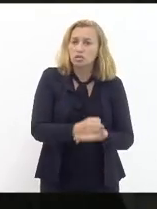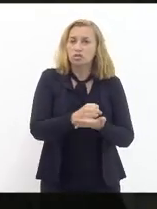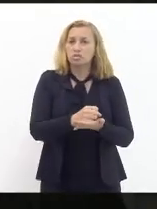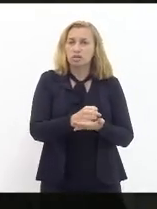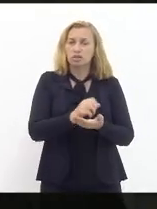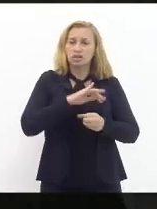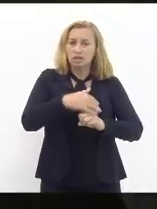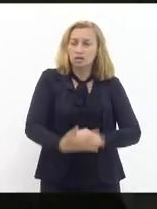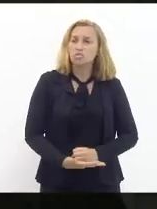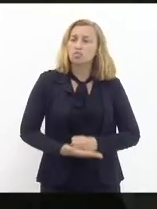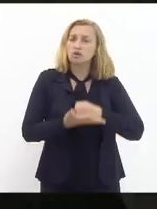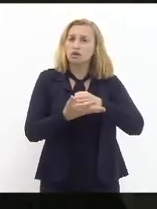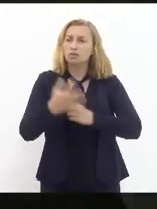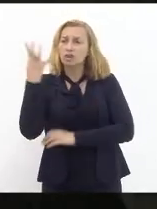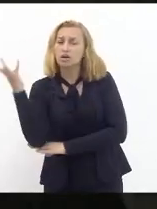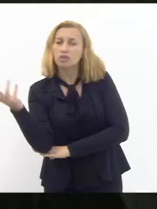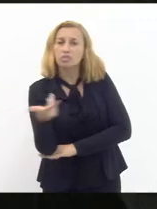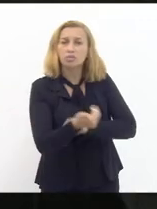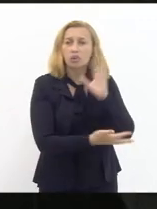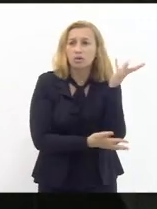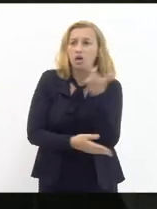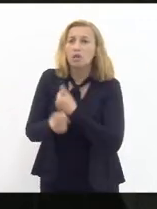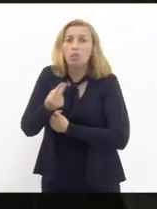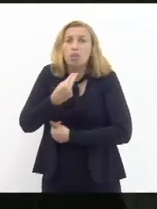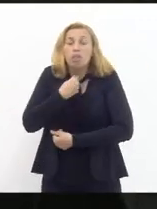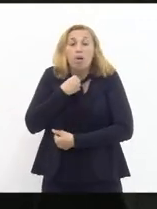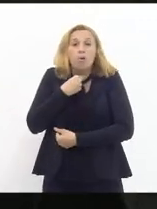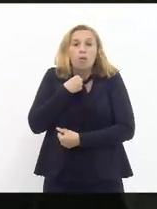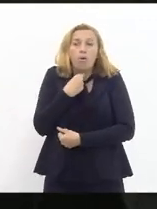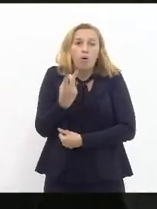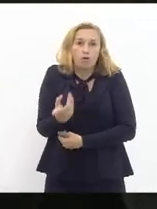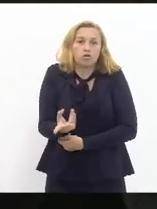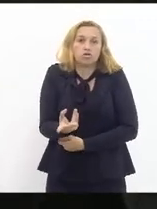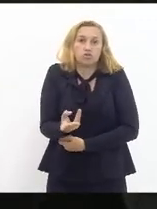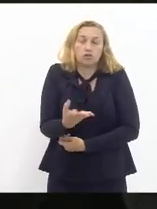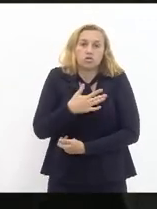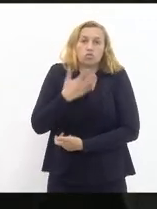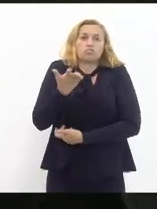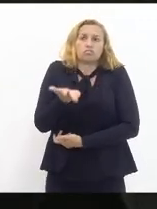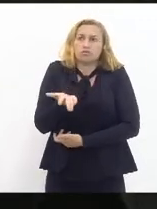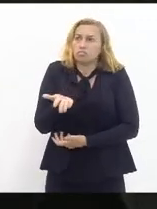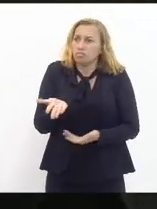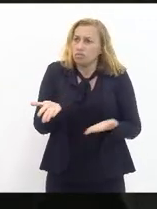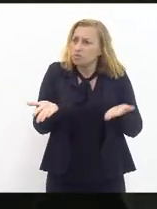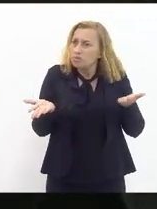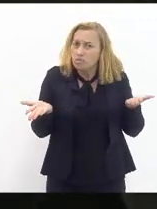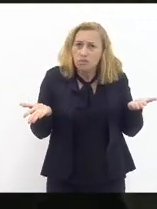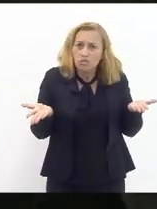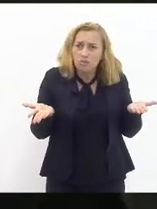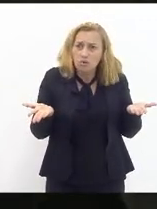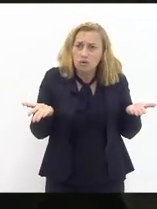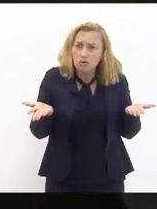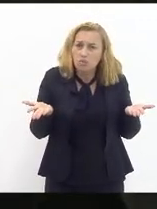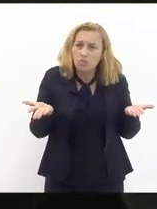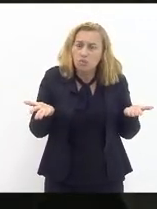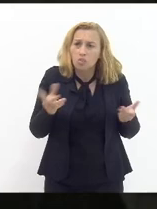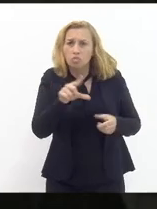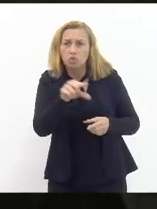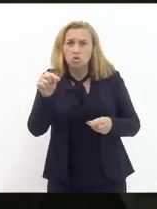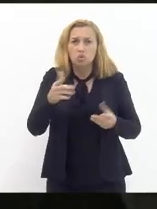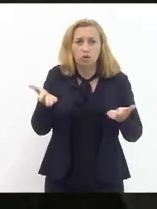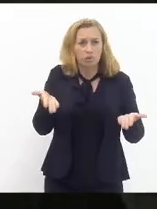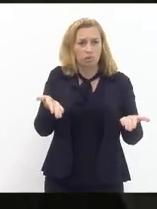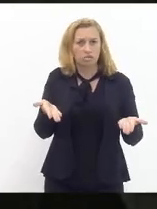ambiente. E a gente não pode ser surpreendido com uma decisão